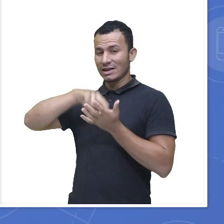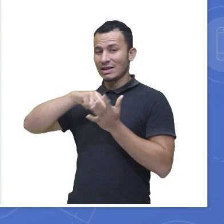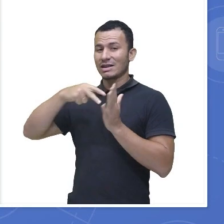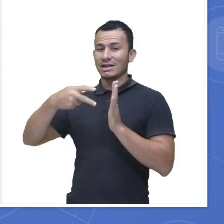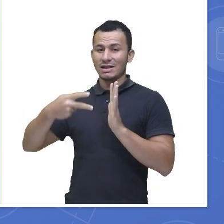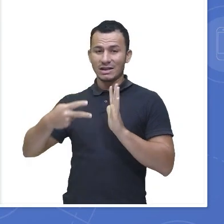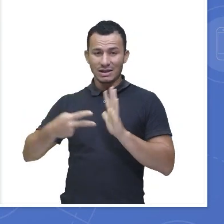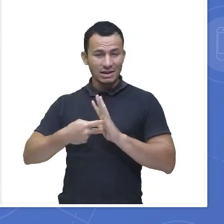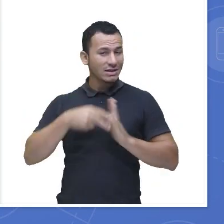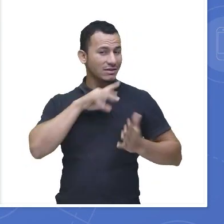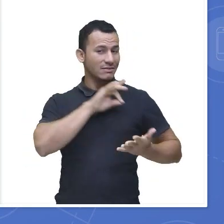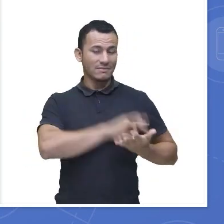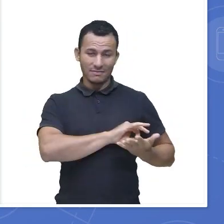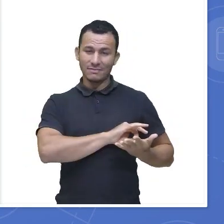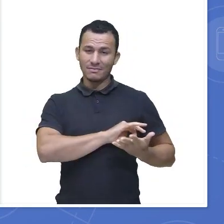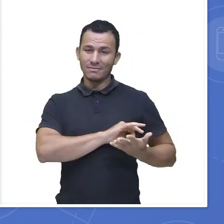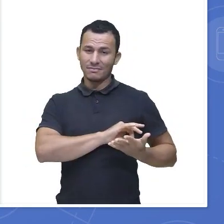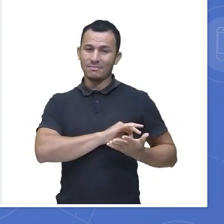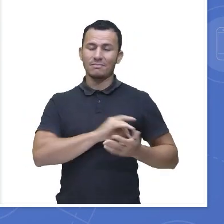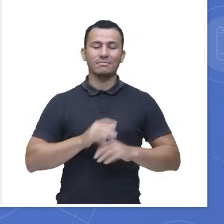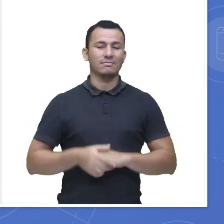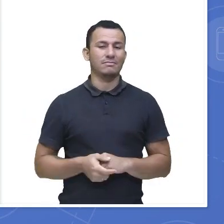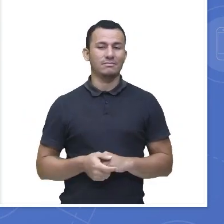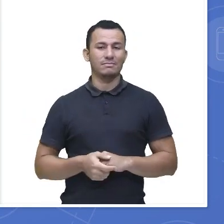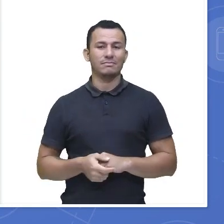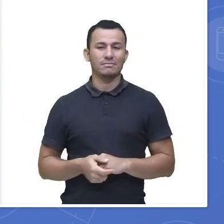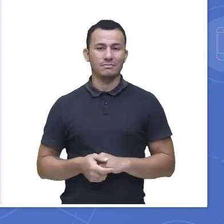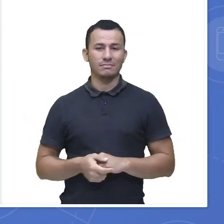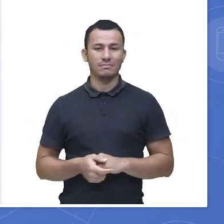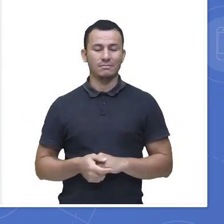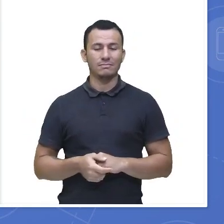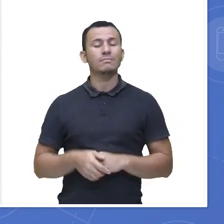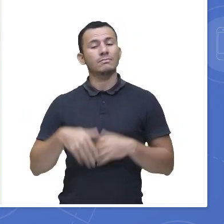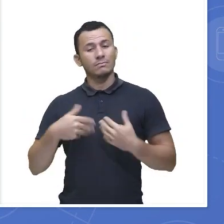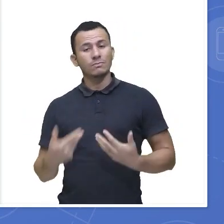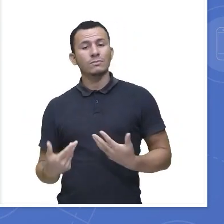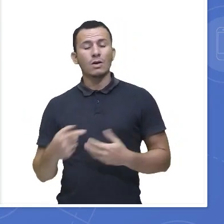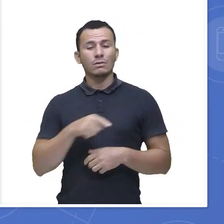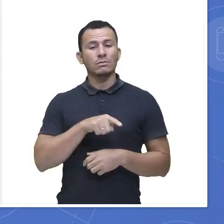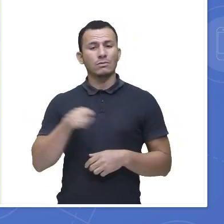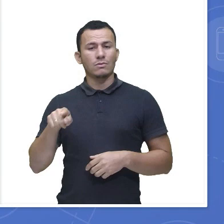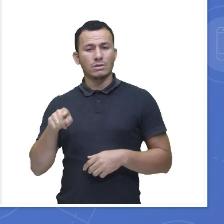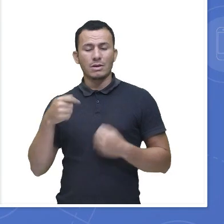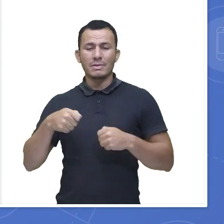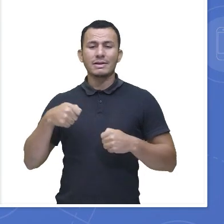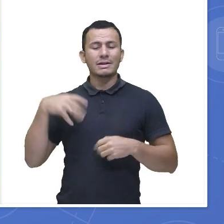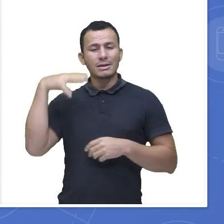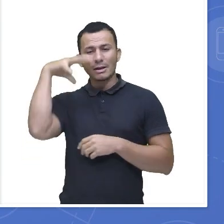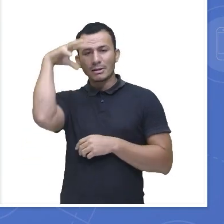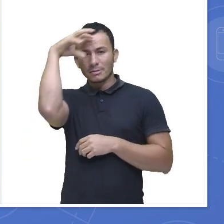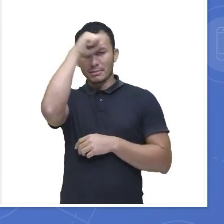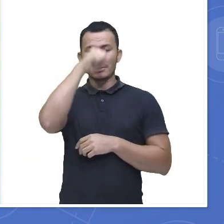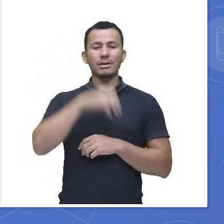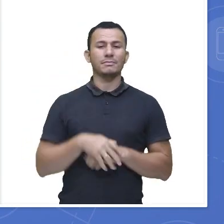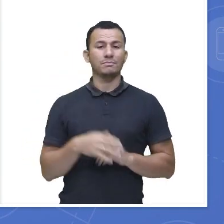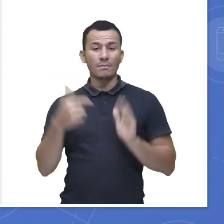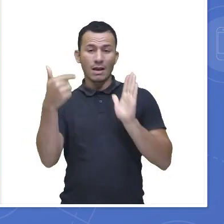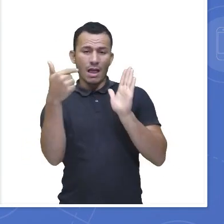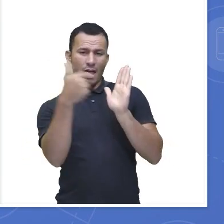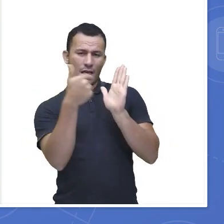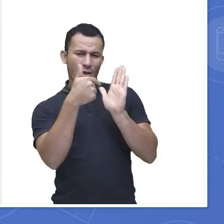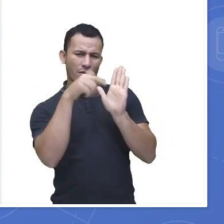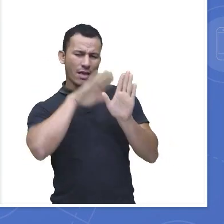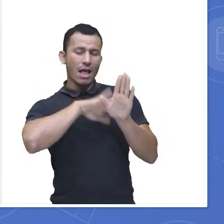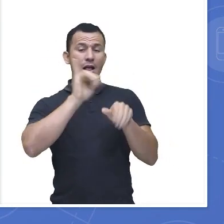do que realmente se quer dizer. Isso aqui você tem que grafar. O que é mesmo a ironia? É aquele